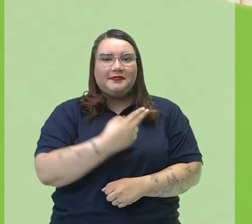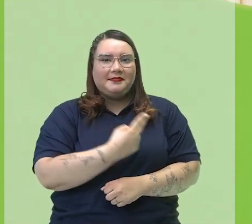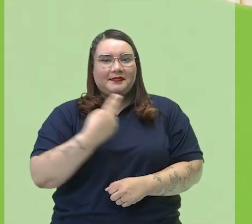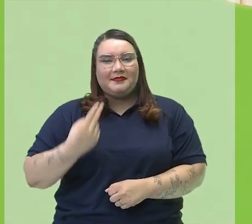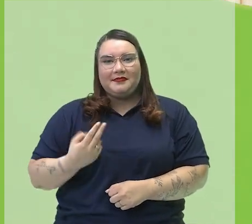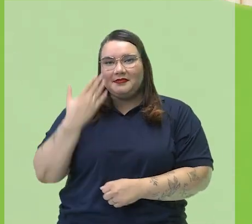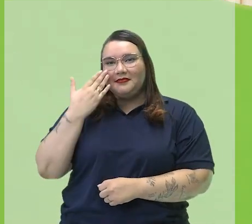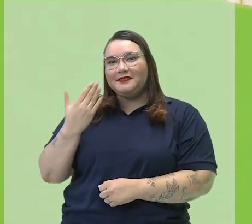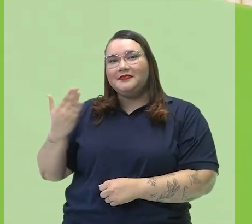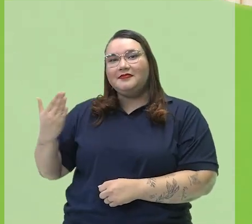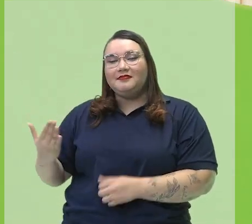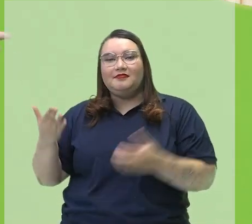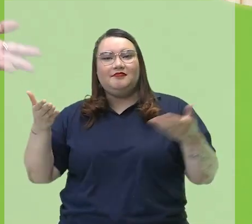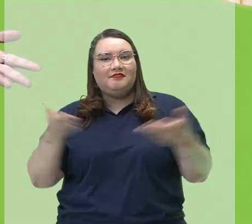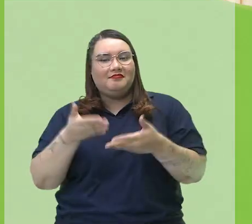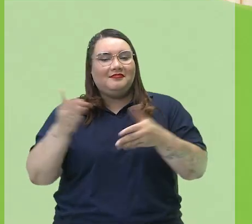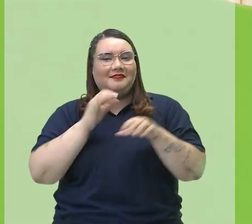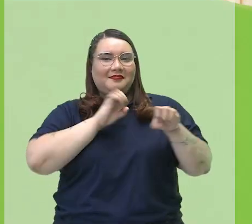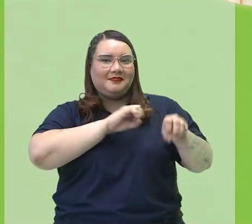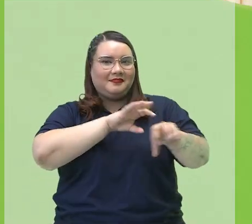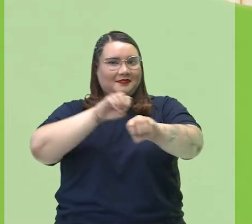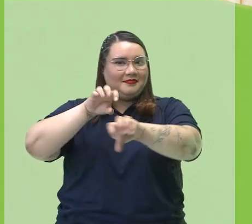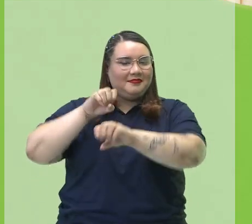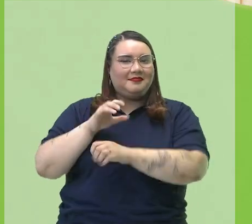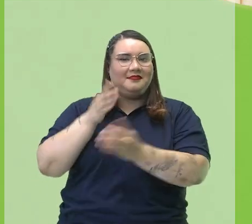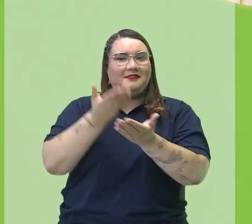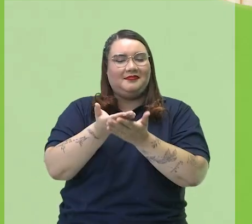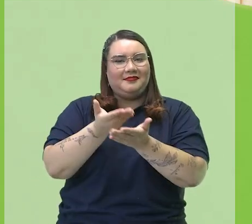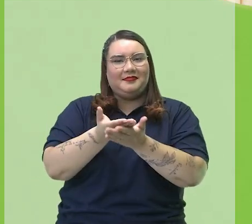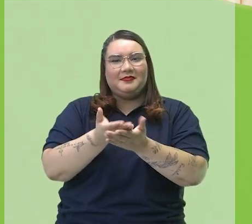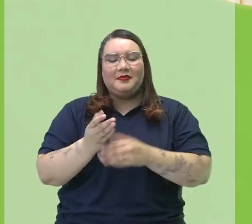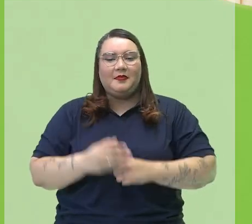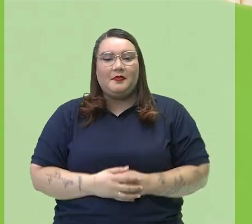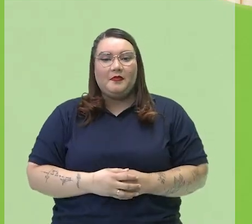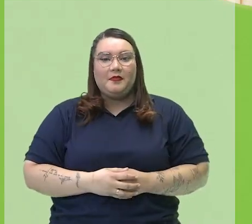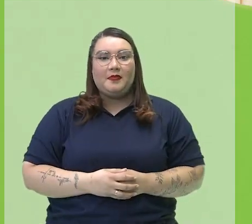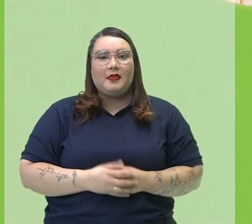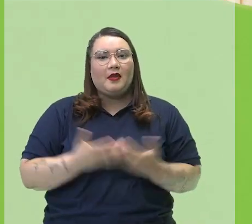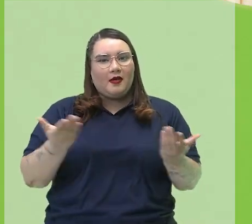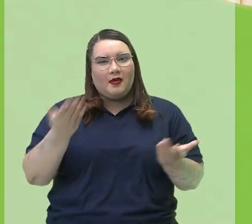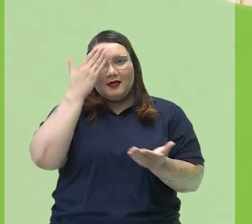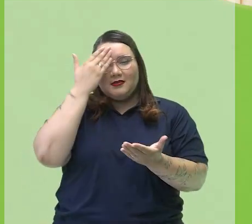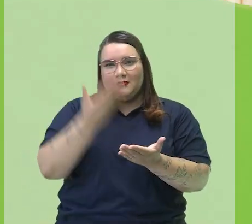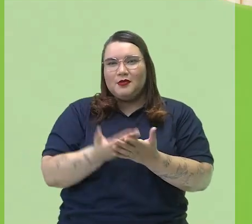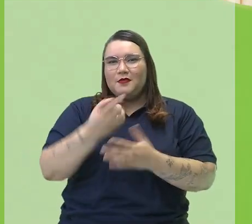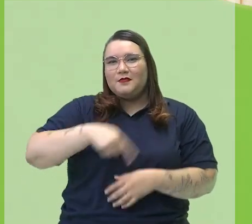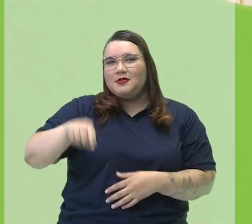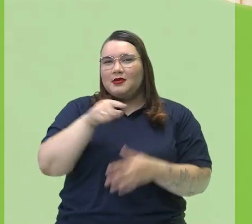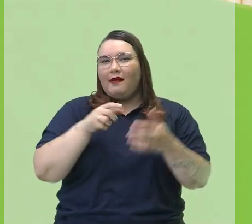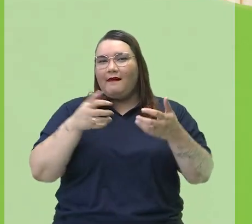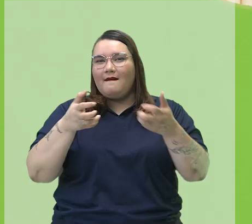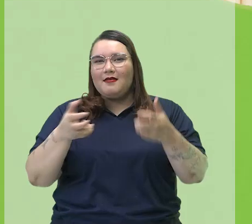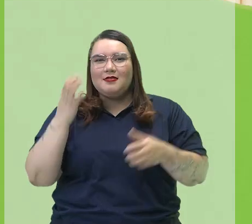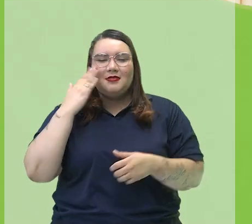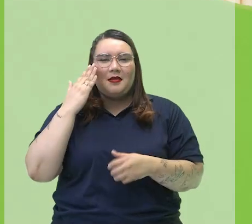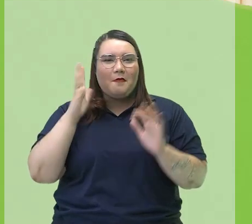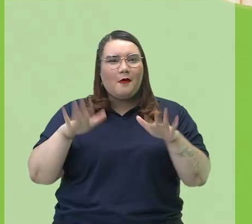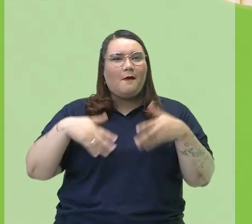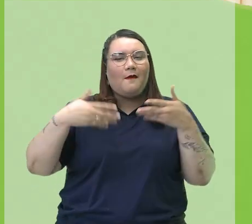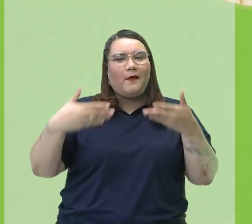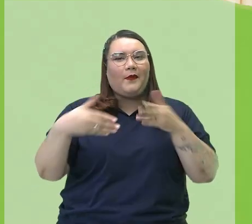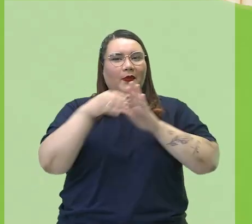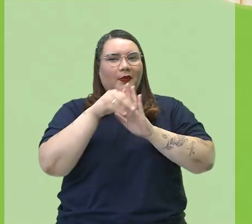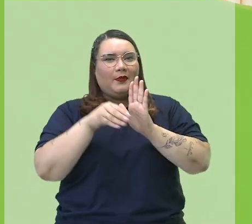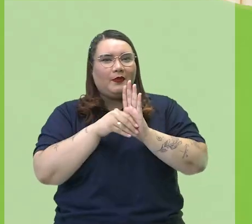professora Risolda Farias, que estarei com vocês nesta aula. E eu acredito que vocês estejam curiosos